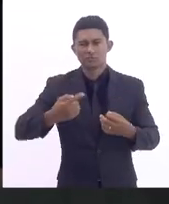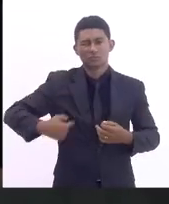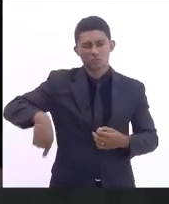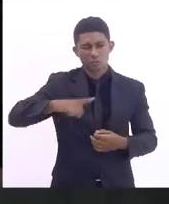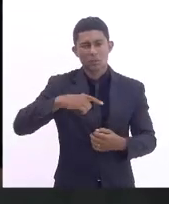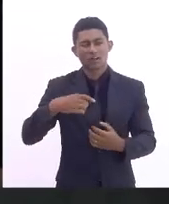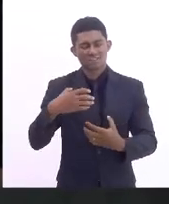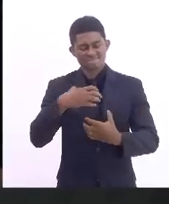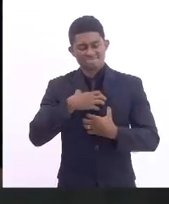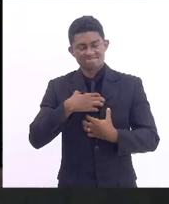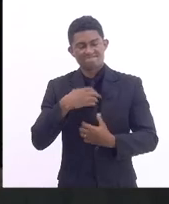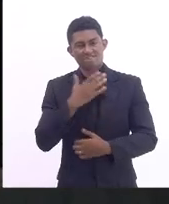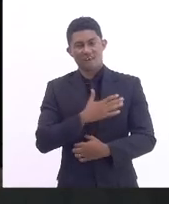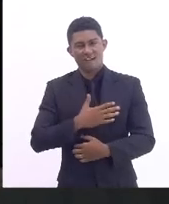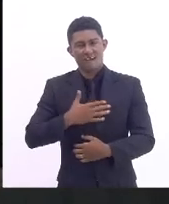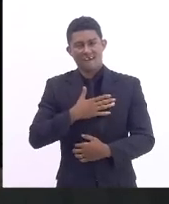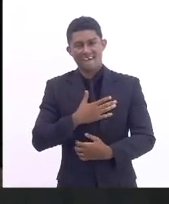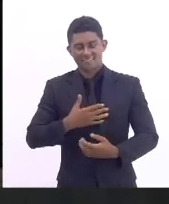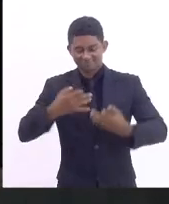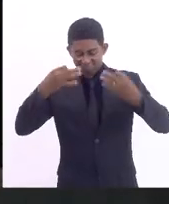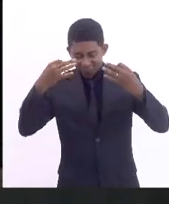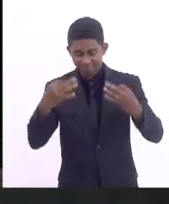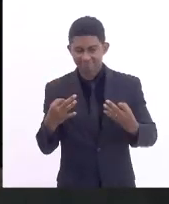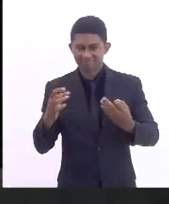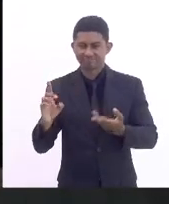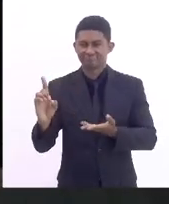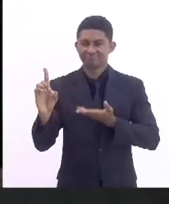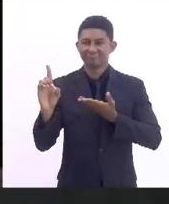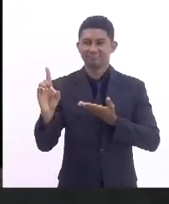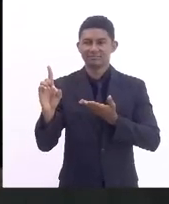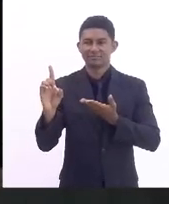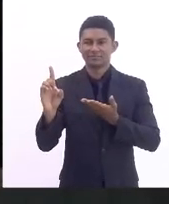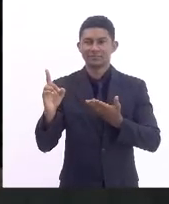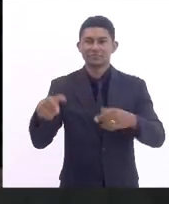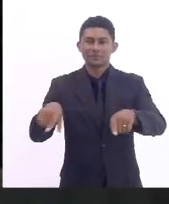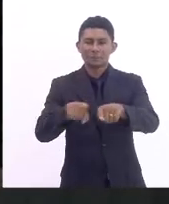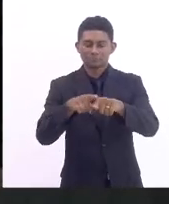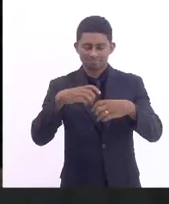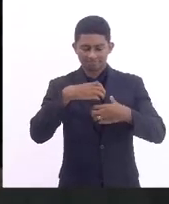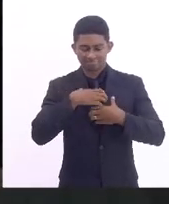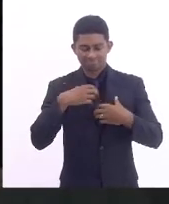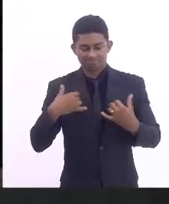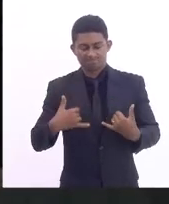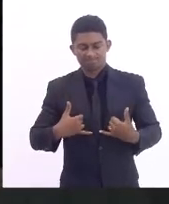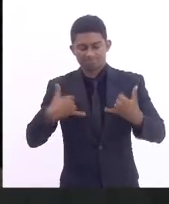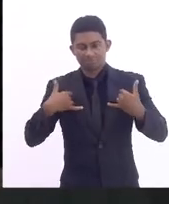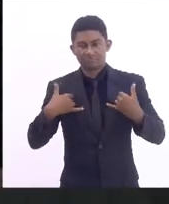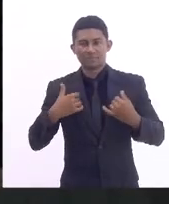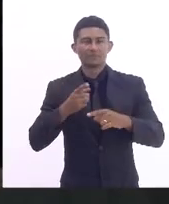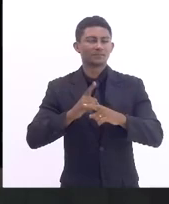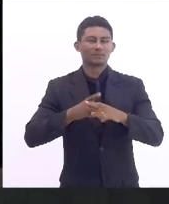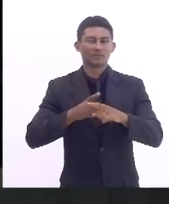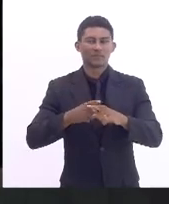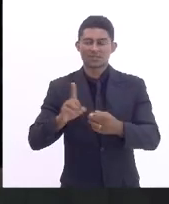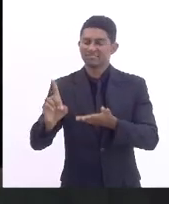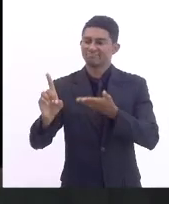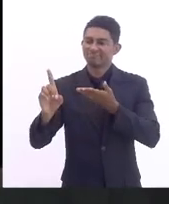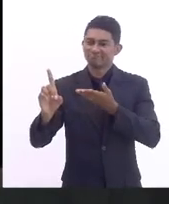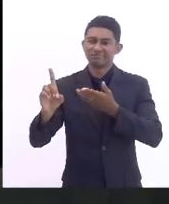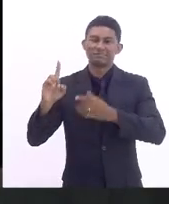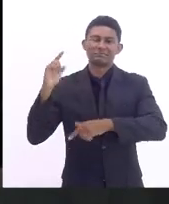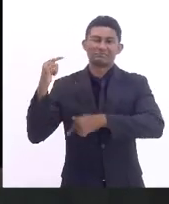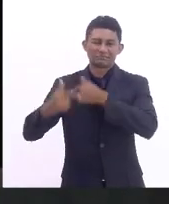extremamente gratificados e honrados com a sua participação